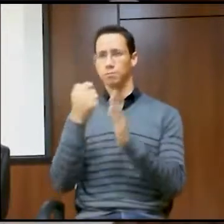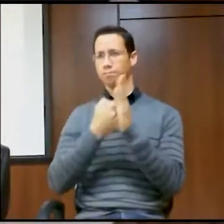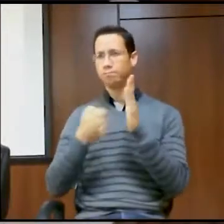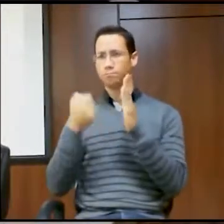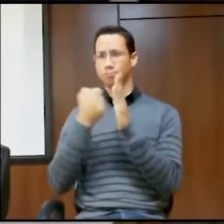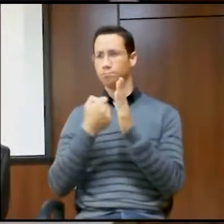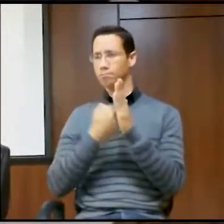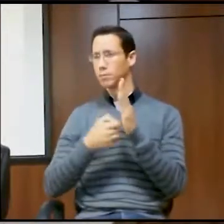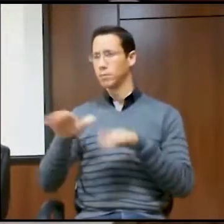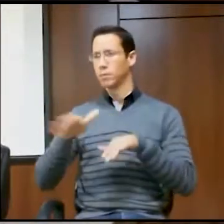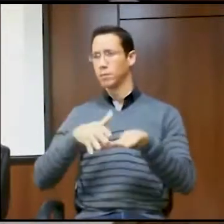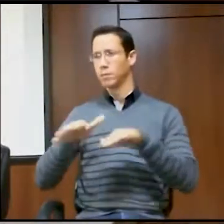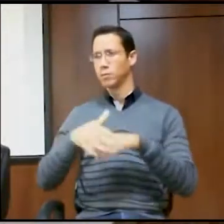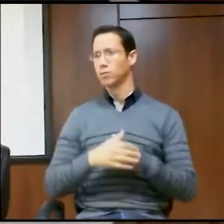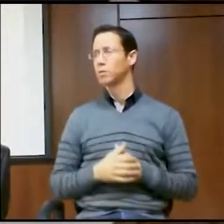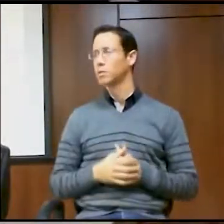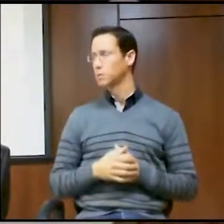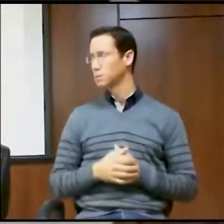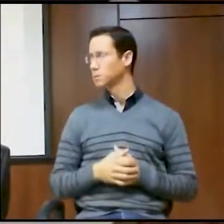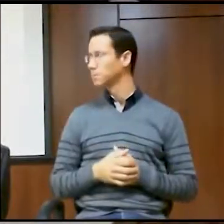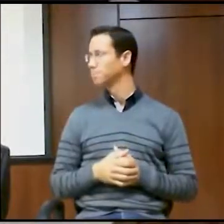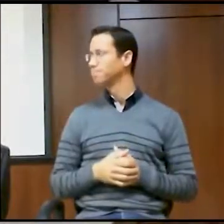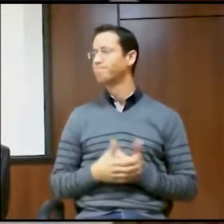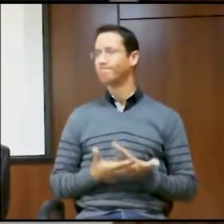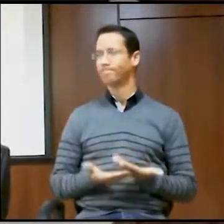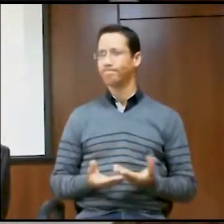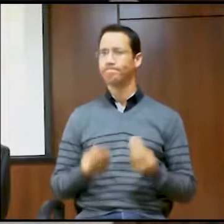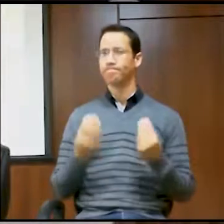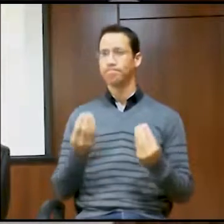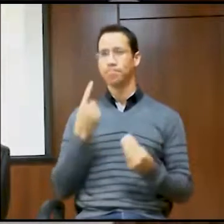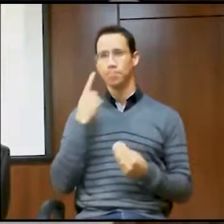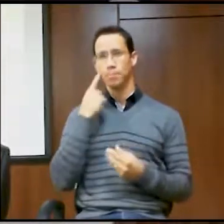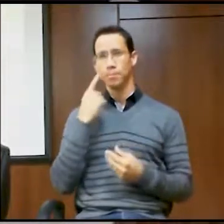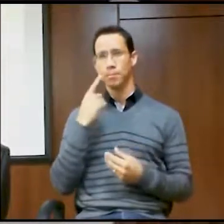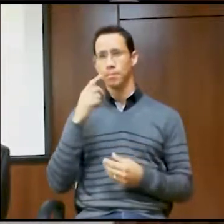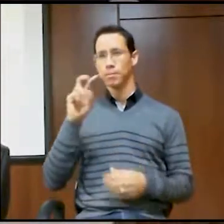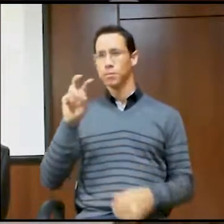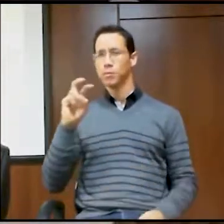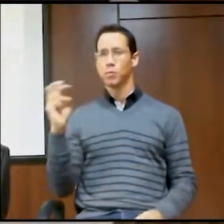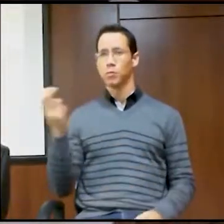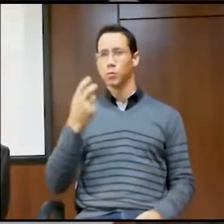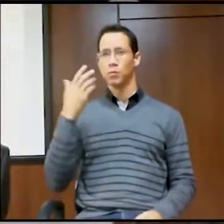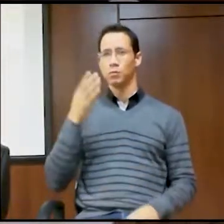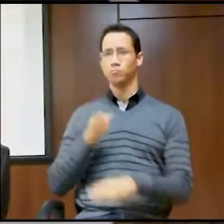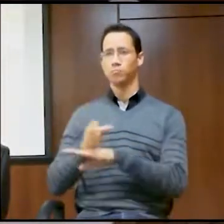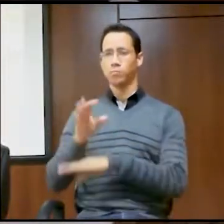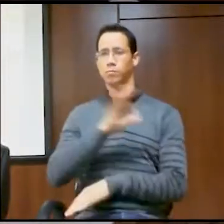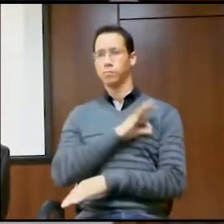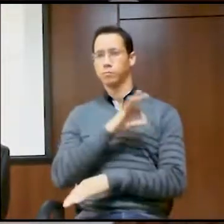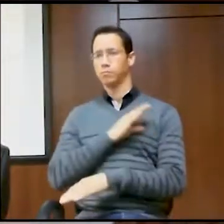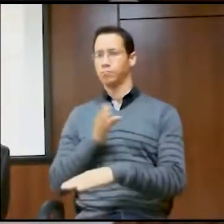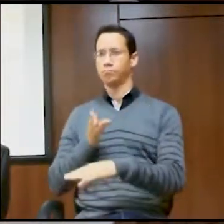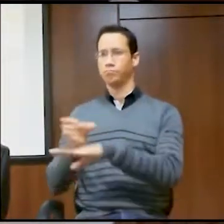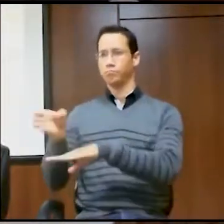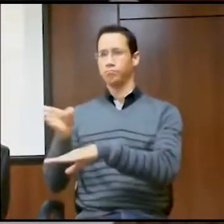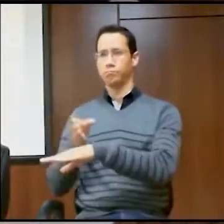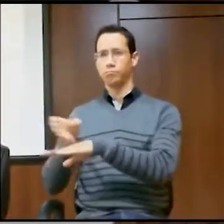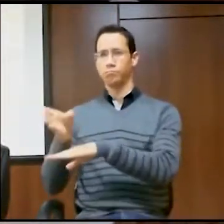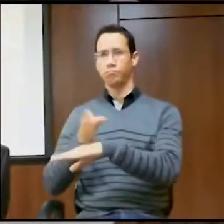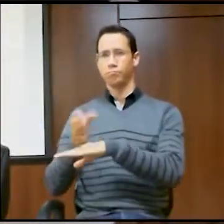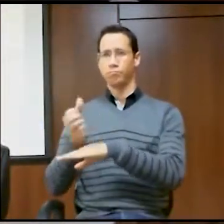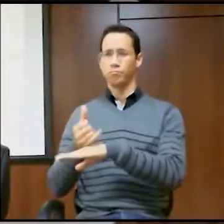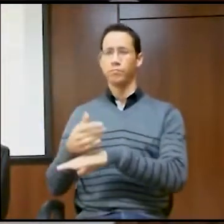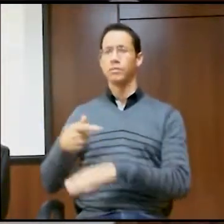né? E você imagina a situação, né, de 5 policiais brutamontes, 6, 7 invadindo, né, 7 horas da